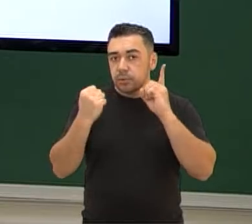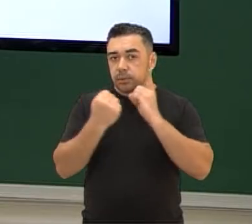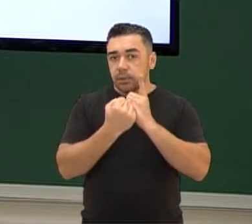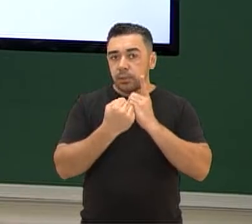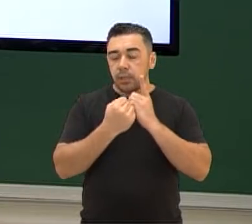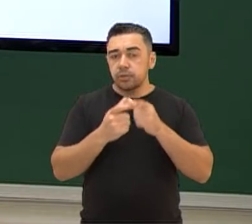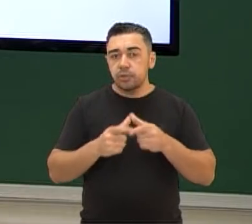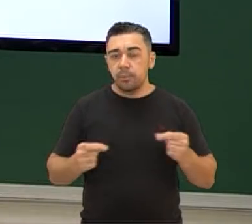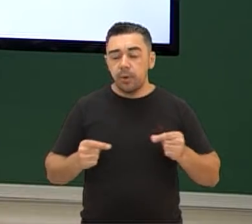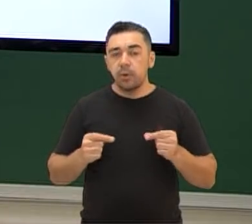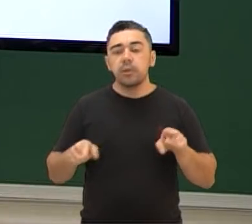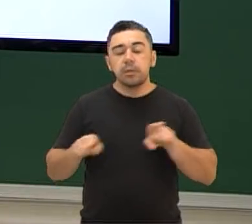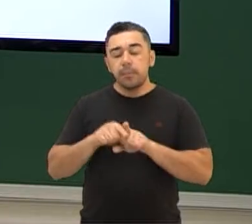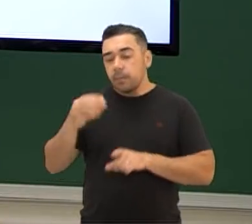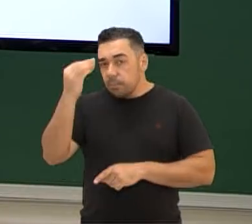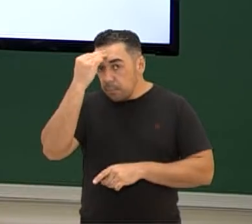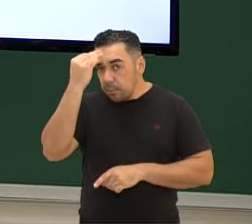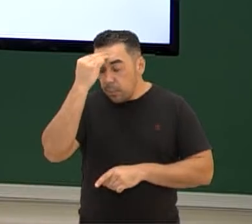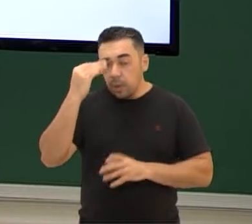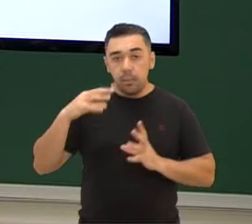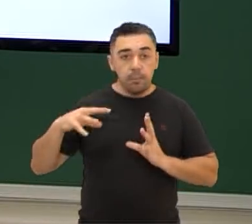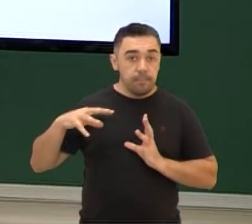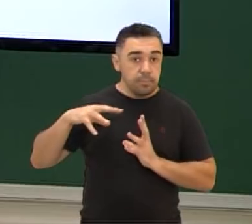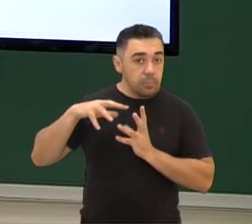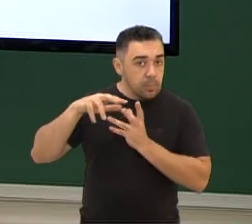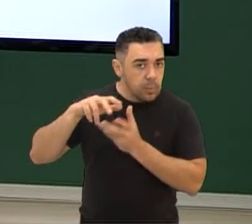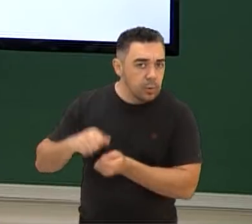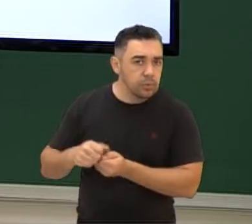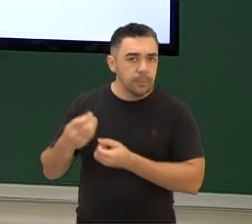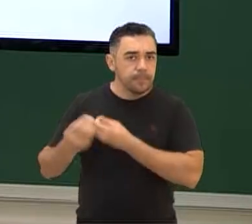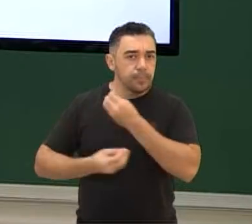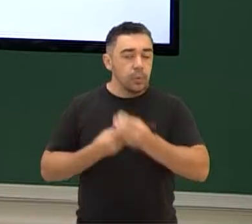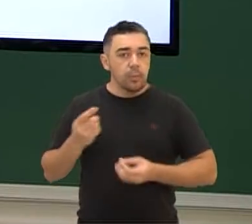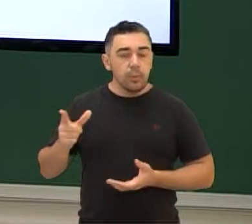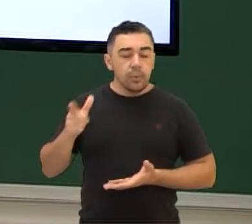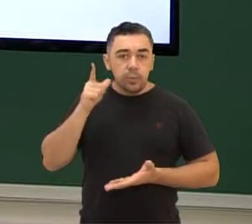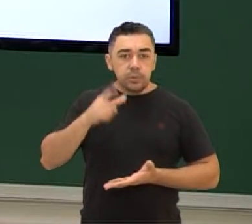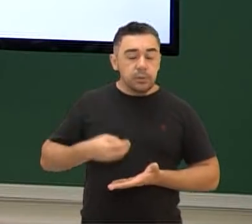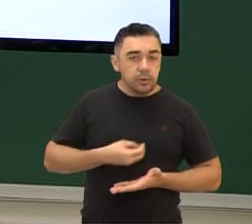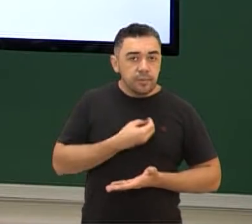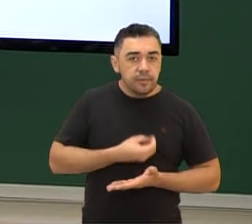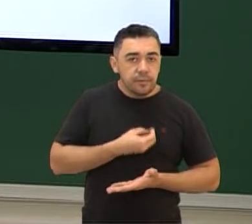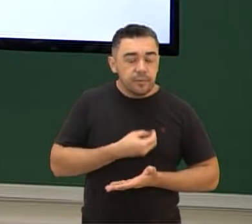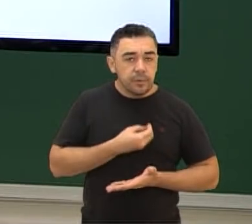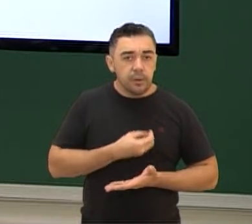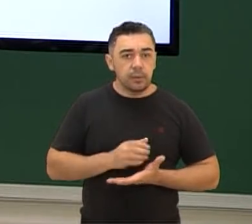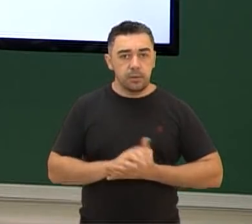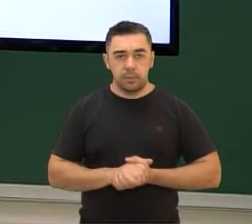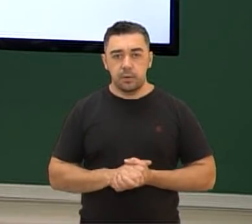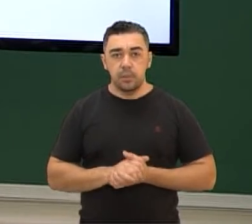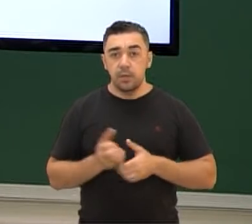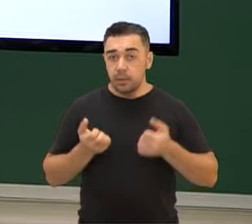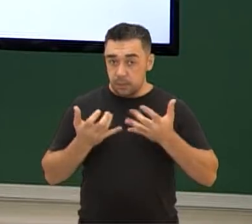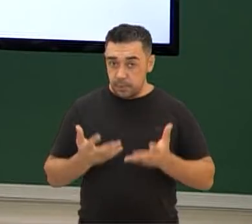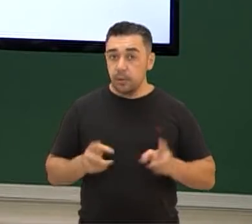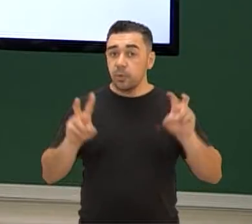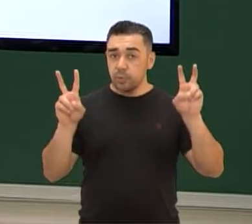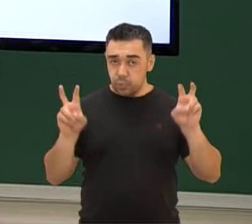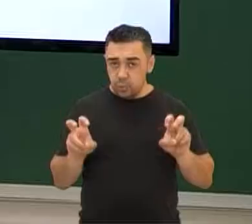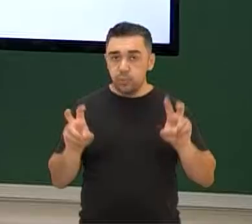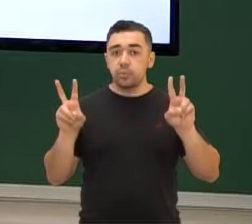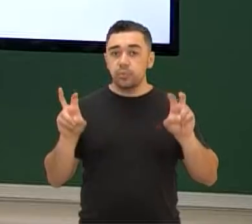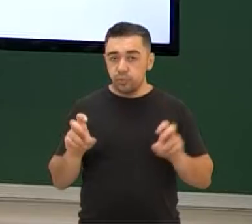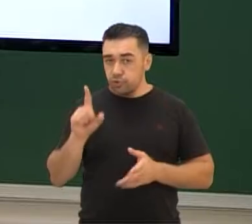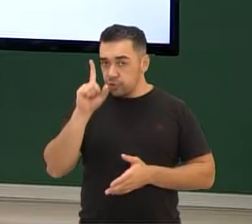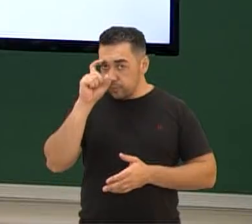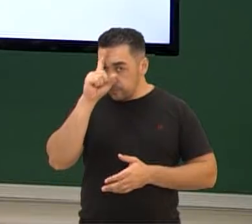mundo, mas principalmente na memória da sociedade japonesa que sobreviveu a esses ataques. Então estamos falando de um assunto extremamente